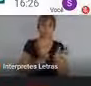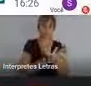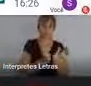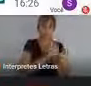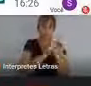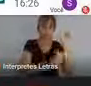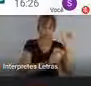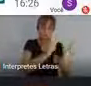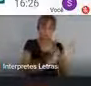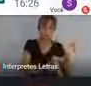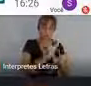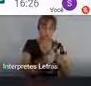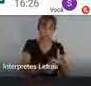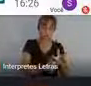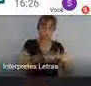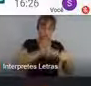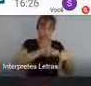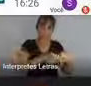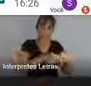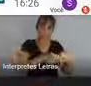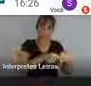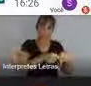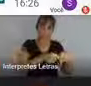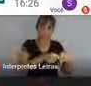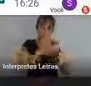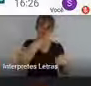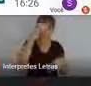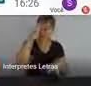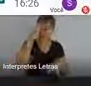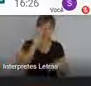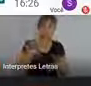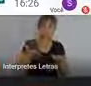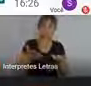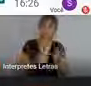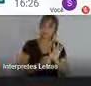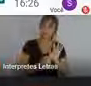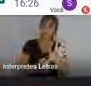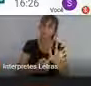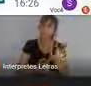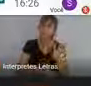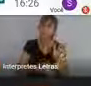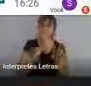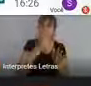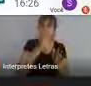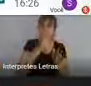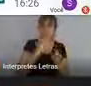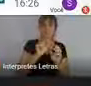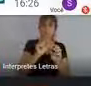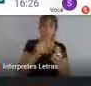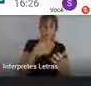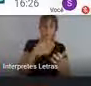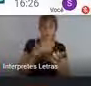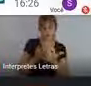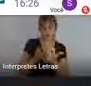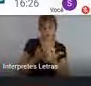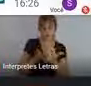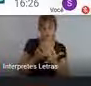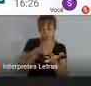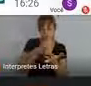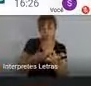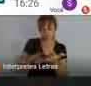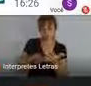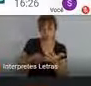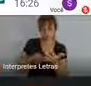Amazônia. Com enfoques diferentes, eu vou apresentar primeiramente um estudo que eu tenho desenvolvido,